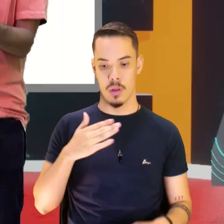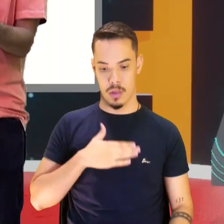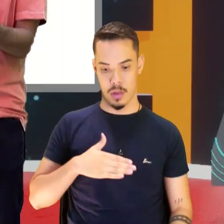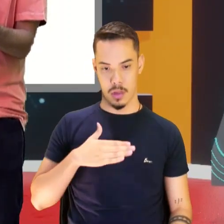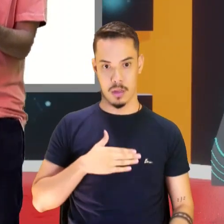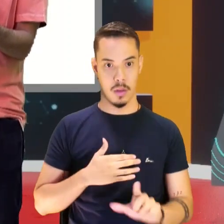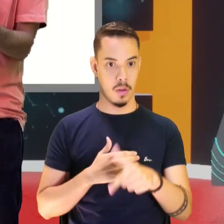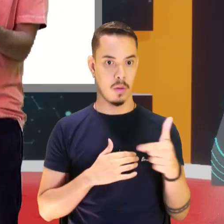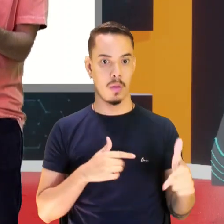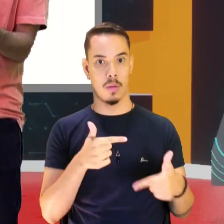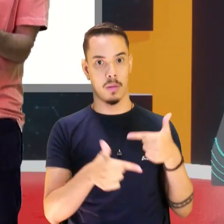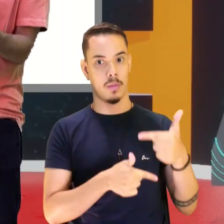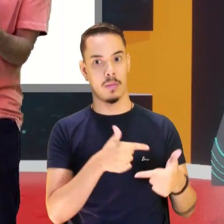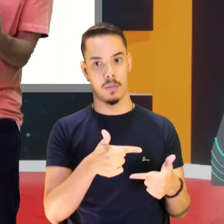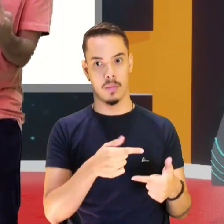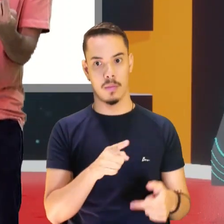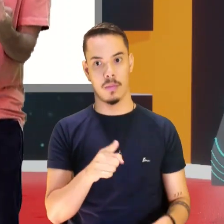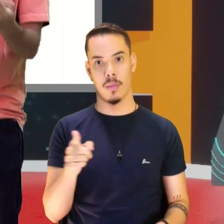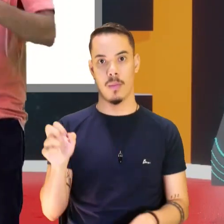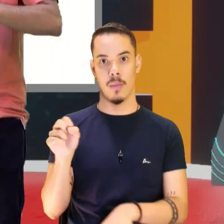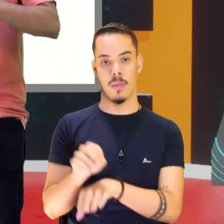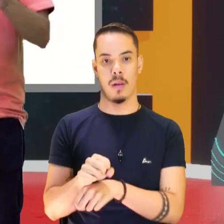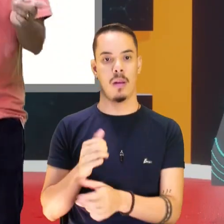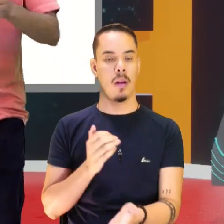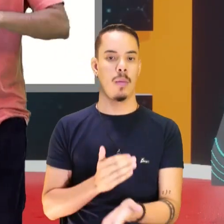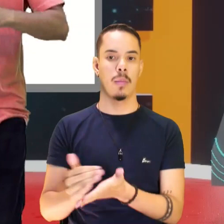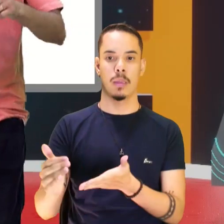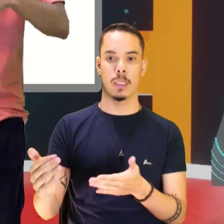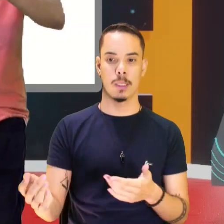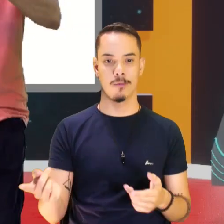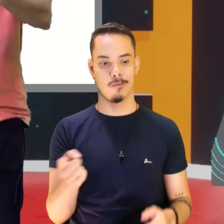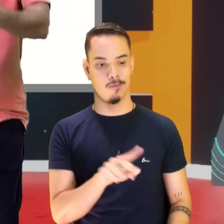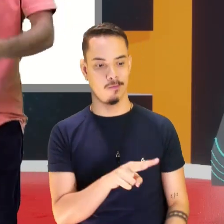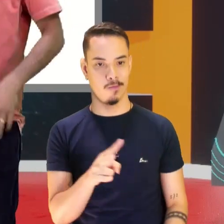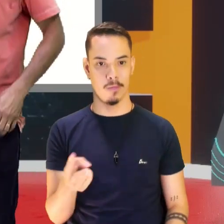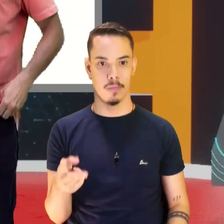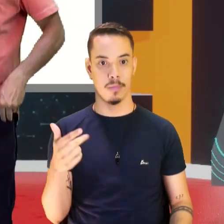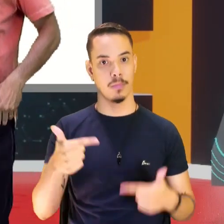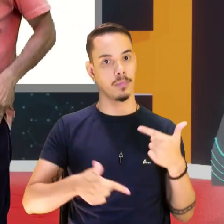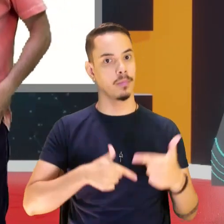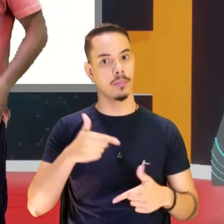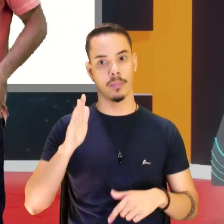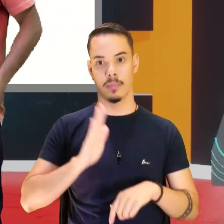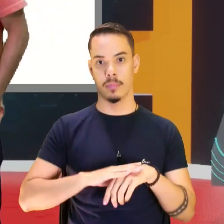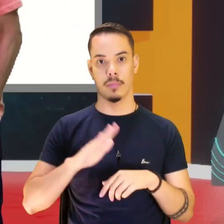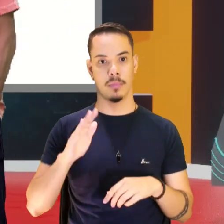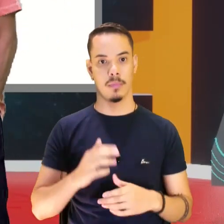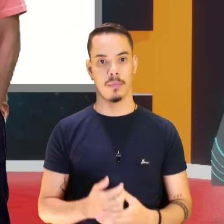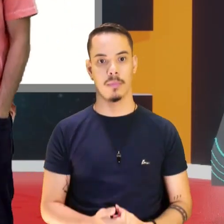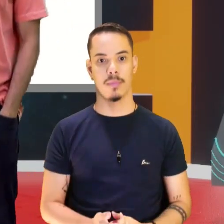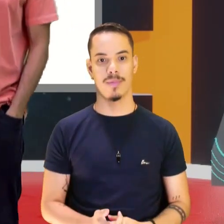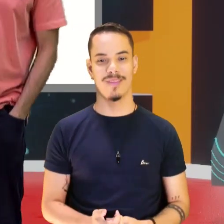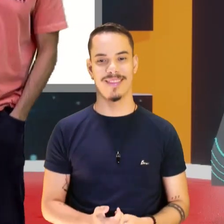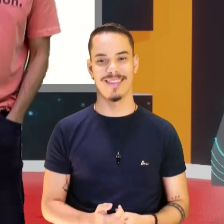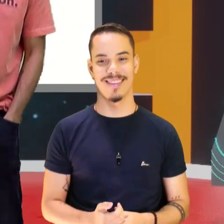está trabalhando. Aí esse para descansar e esse começa a trabalhar. E o trabalho rende o dobro. Eu gostei da parte do